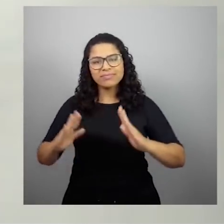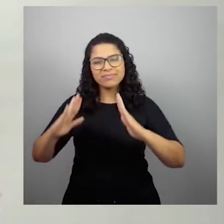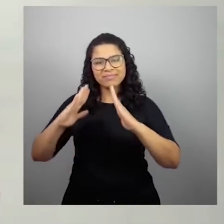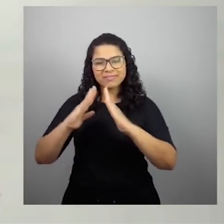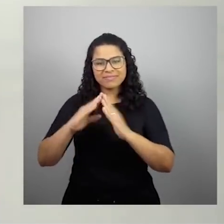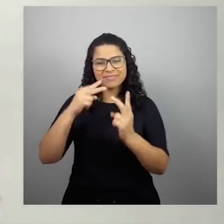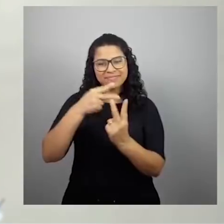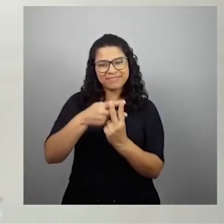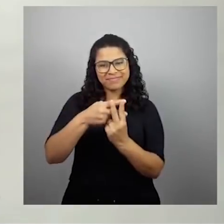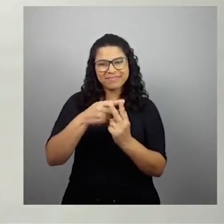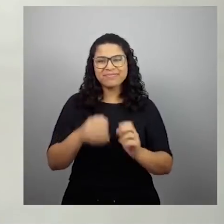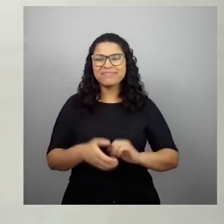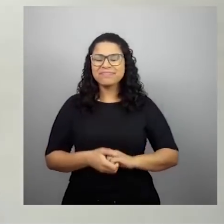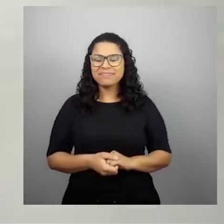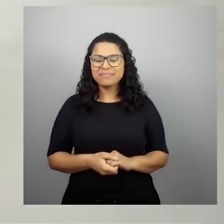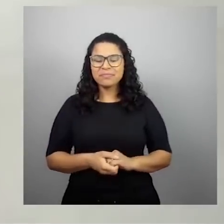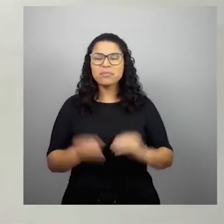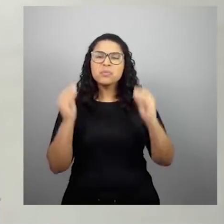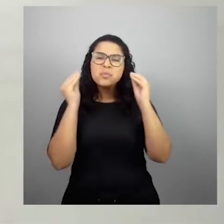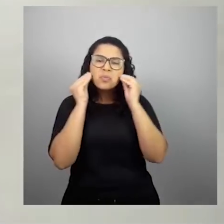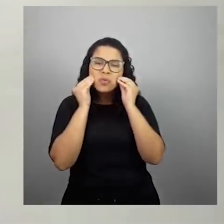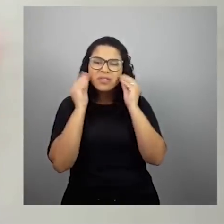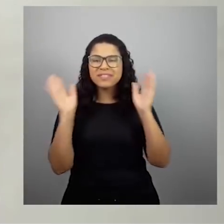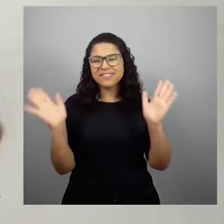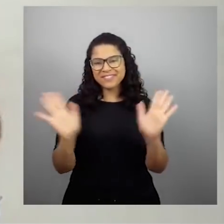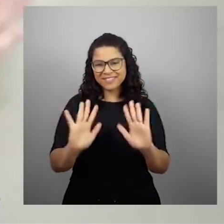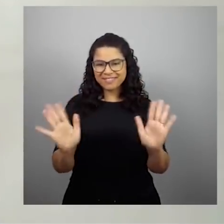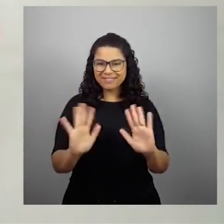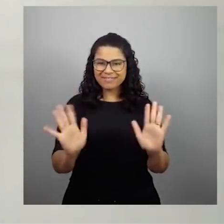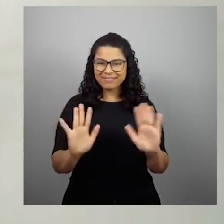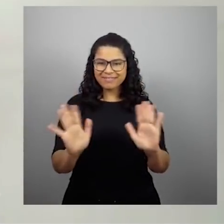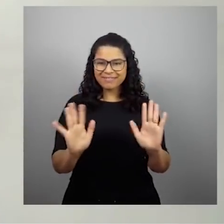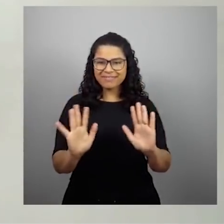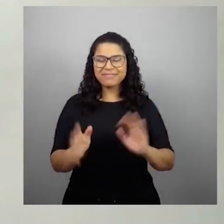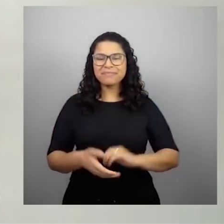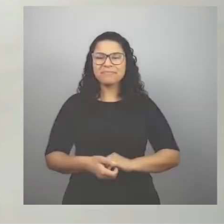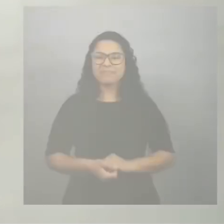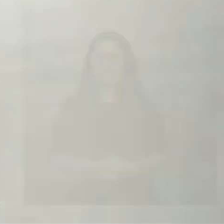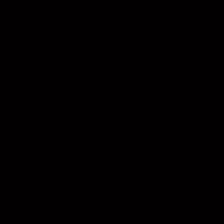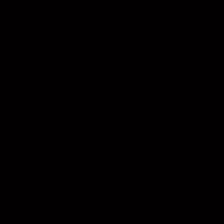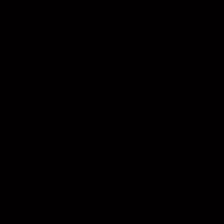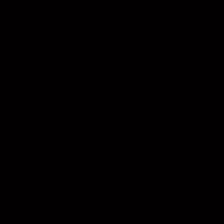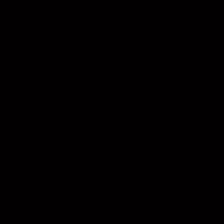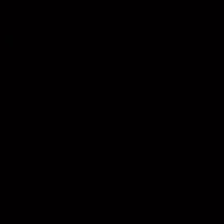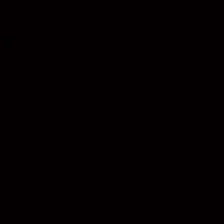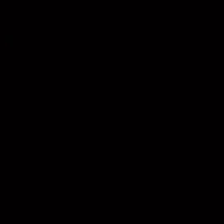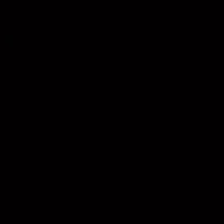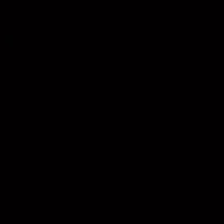Casa. Tudo bem? Beijos e até mais!